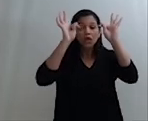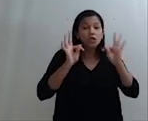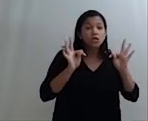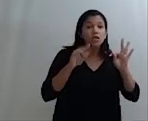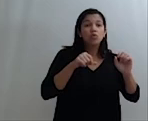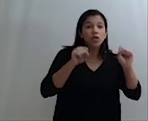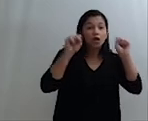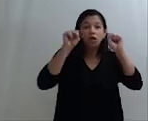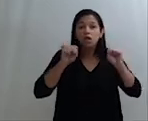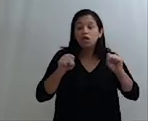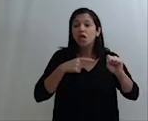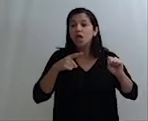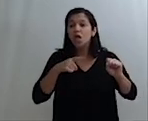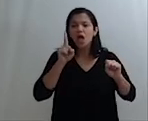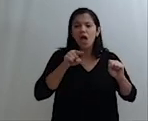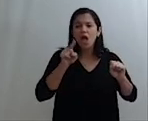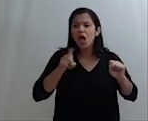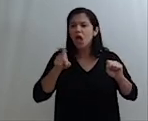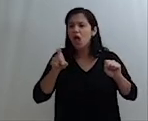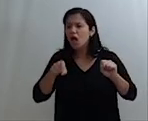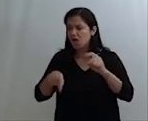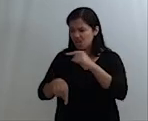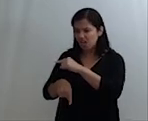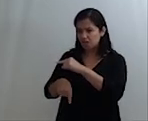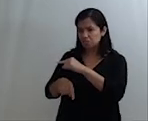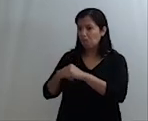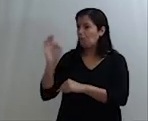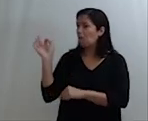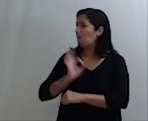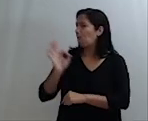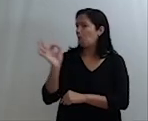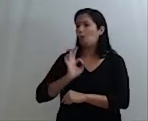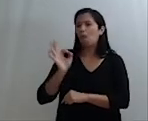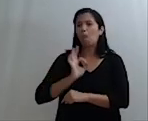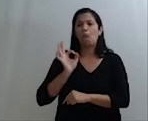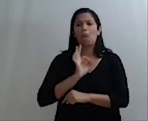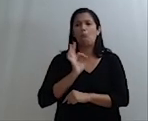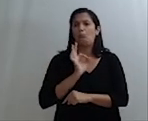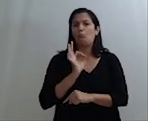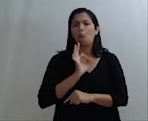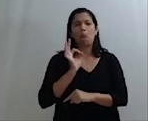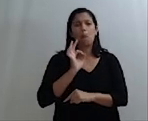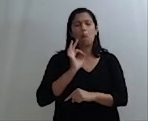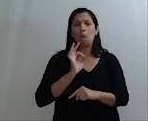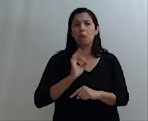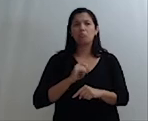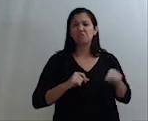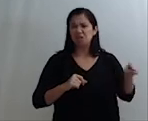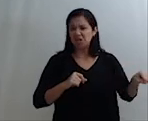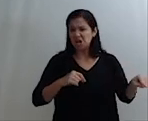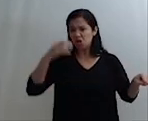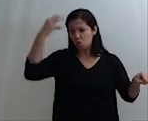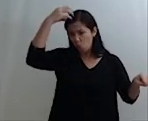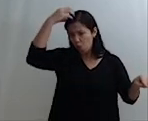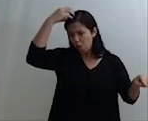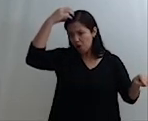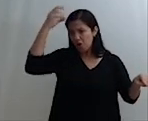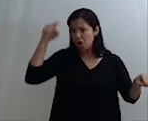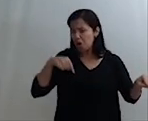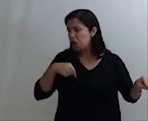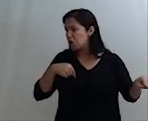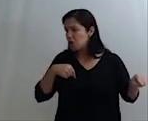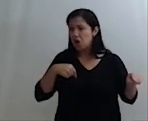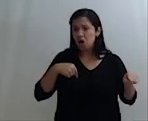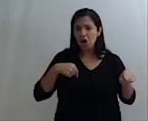recorrente o o o paciente aqui o recorrente paciente ter sido a to do crime pelo